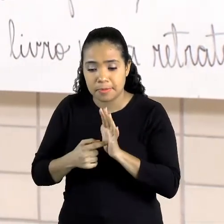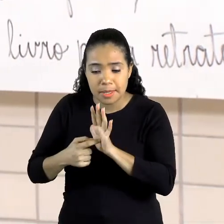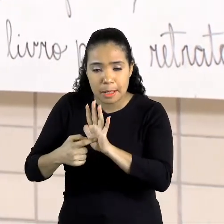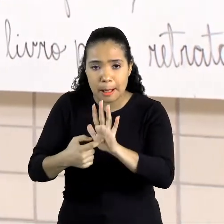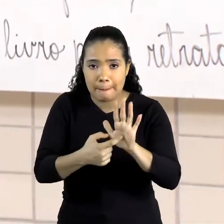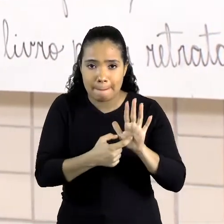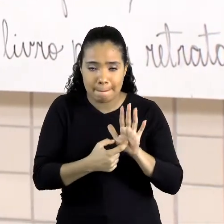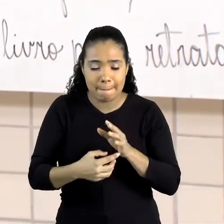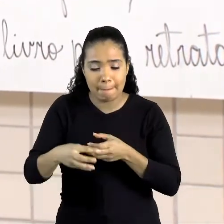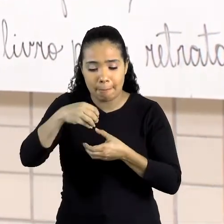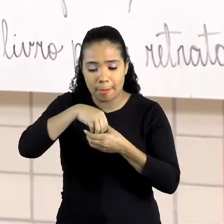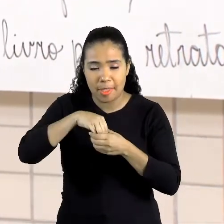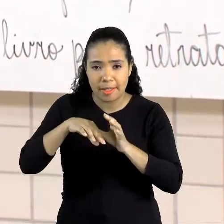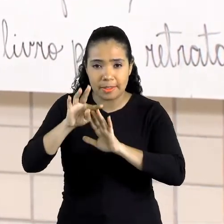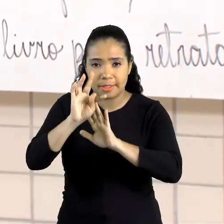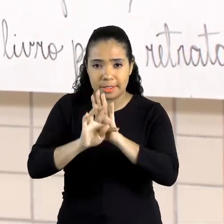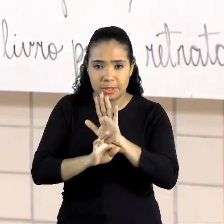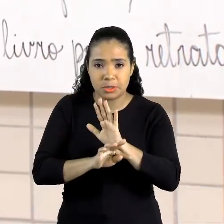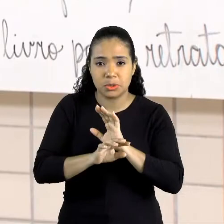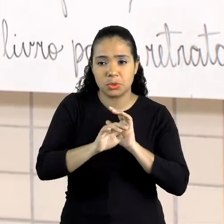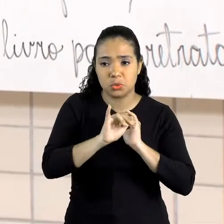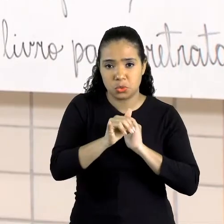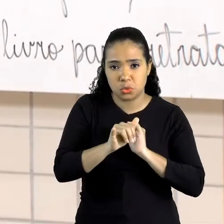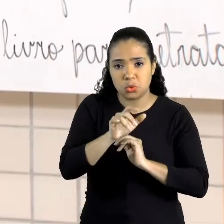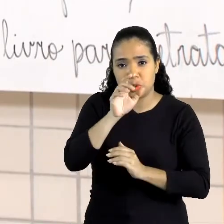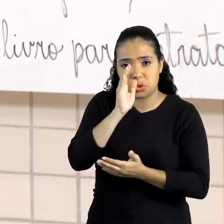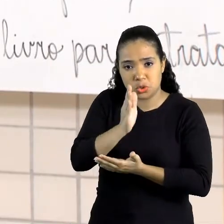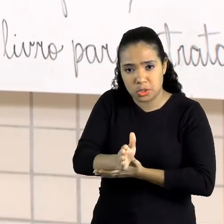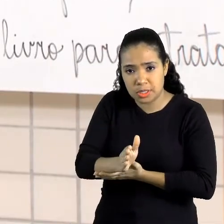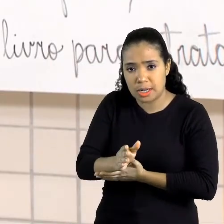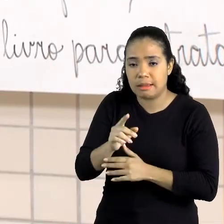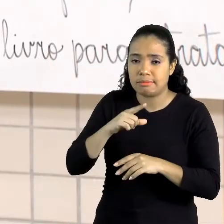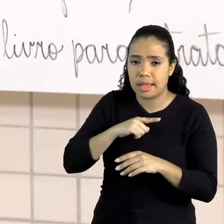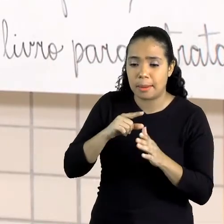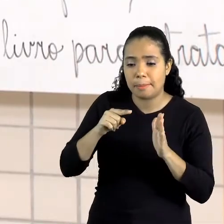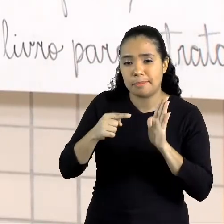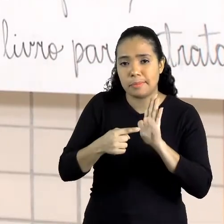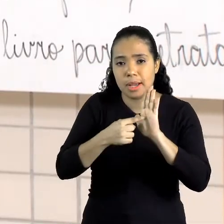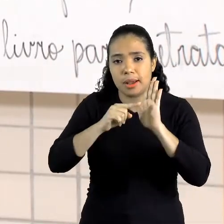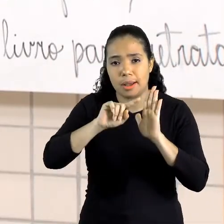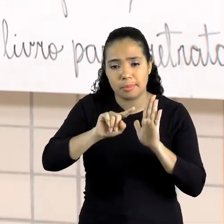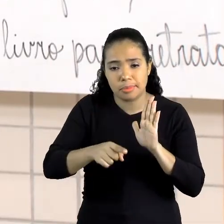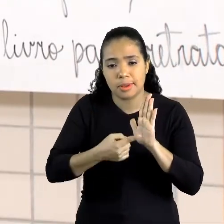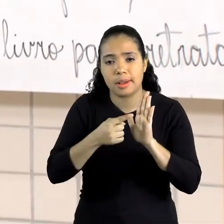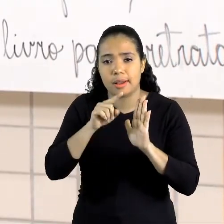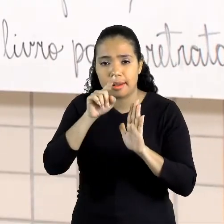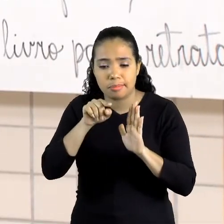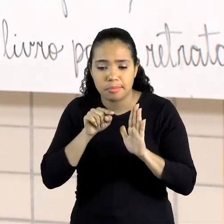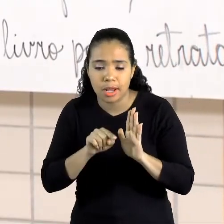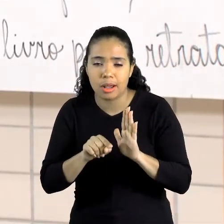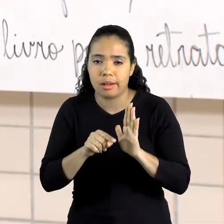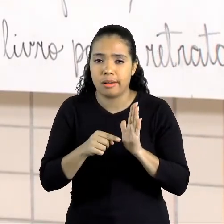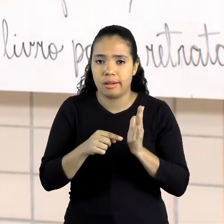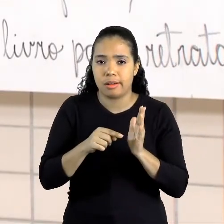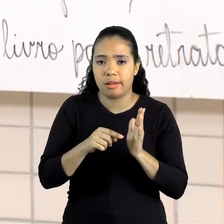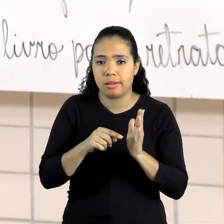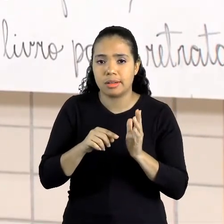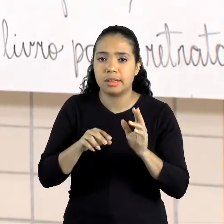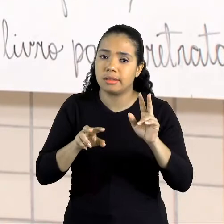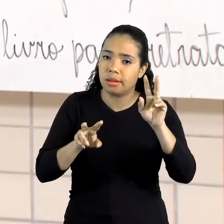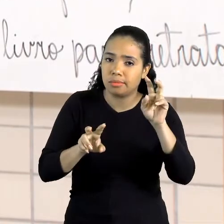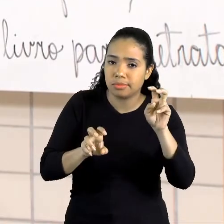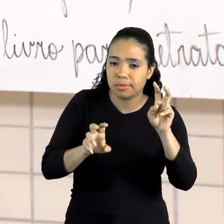que o discurso é direto por meio de alguns sinais de pontuação, travessão e